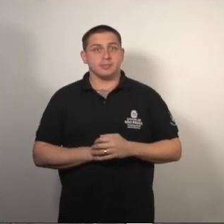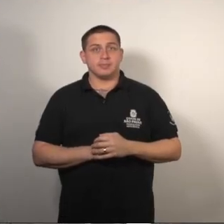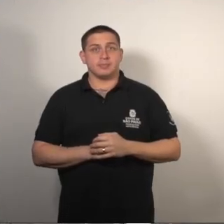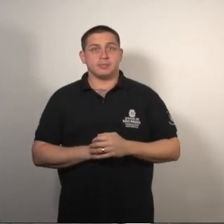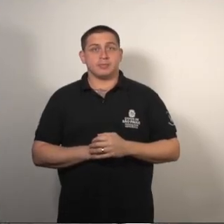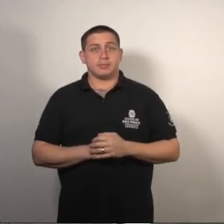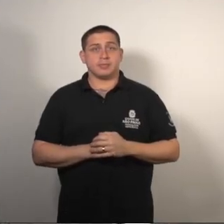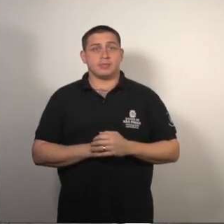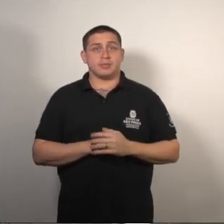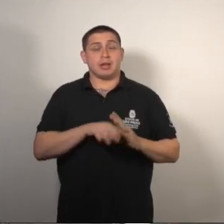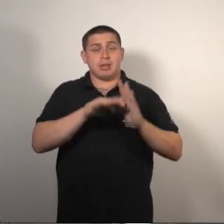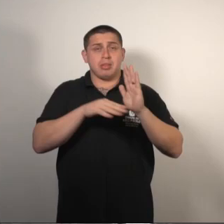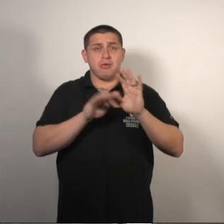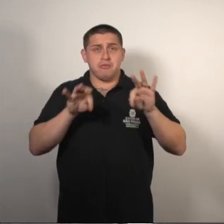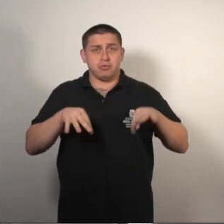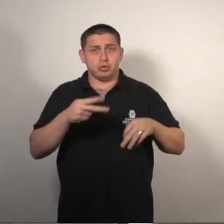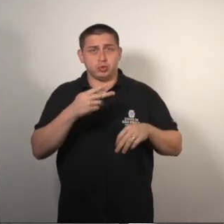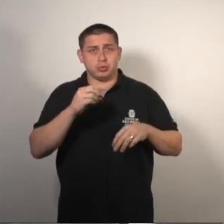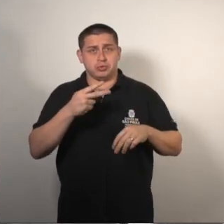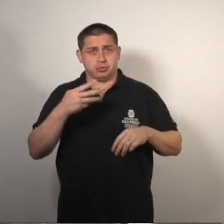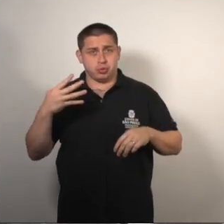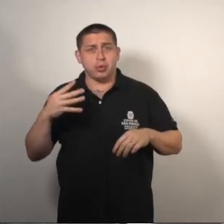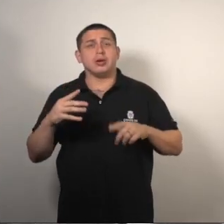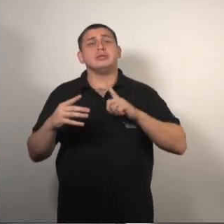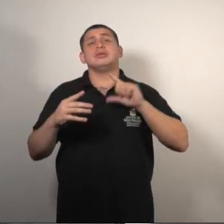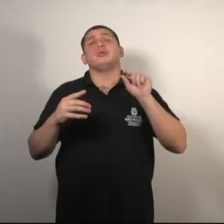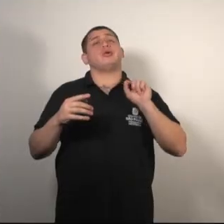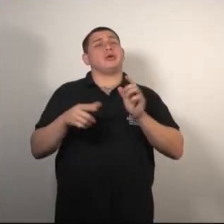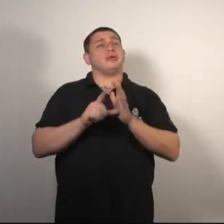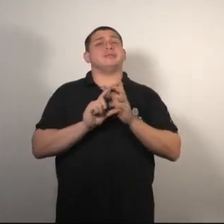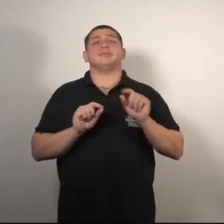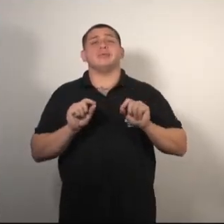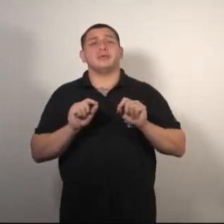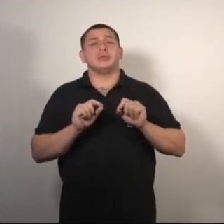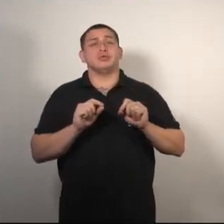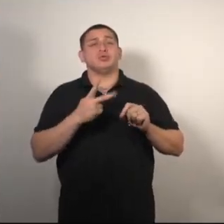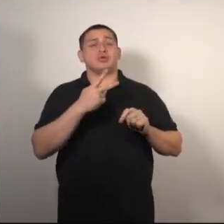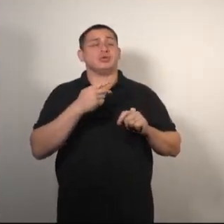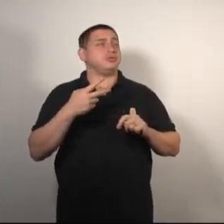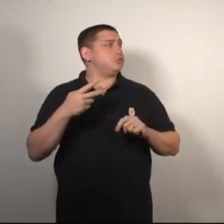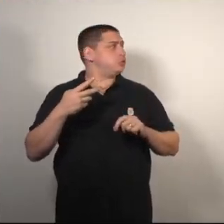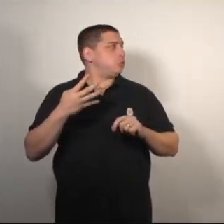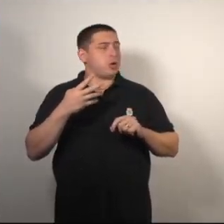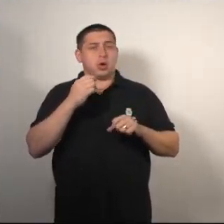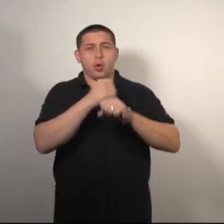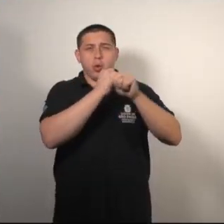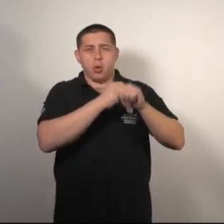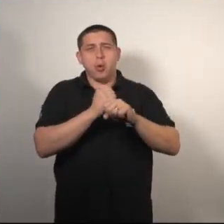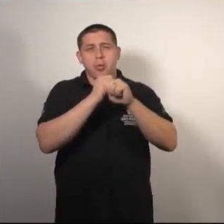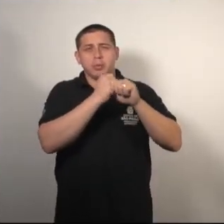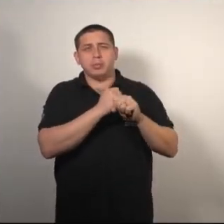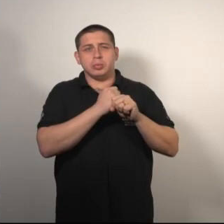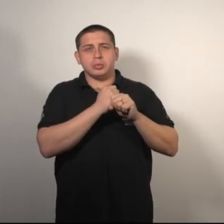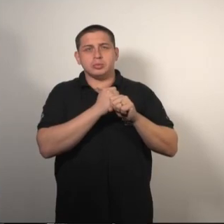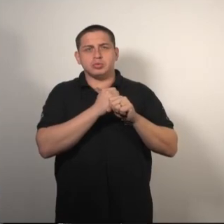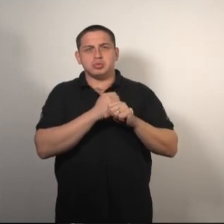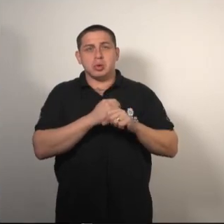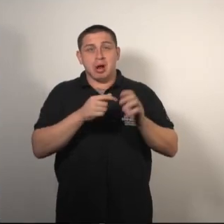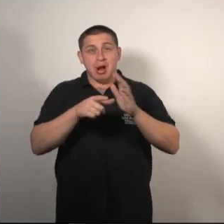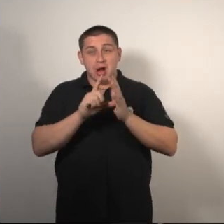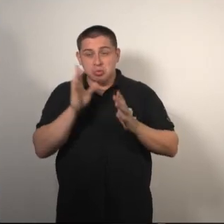Até o fim de 2024, serão 290 obras. O programa conta com um investimento recorde jamais visto no Brasil, com